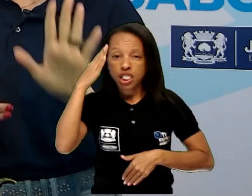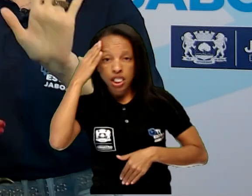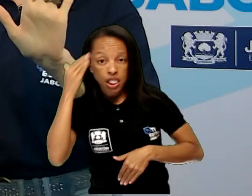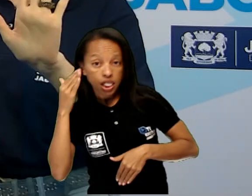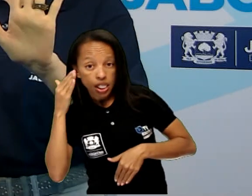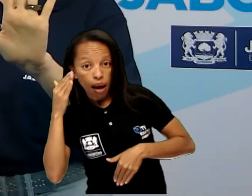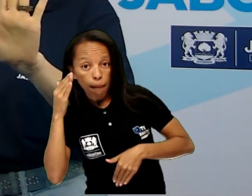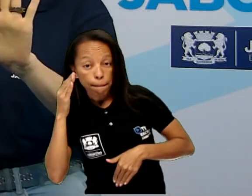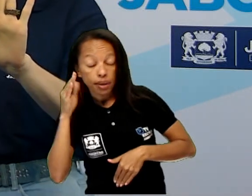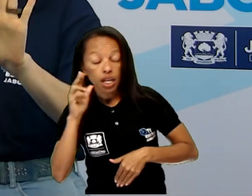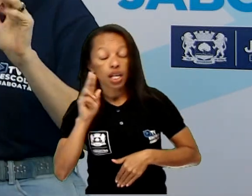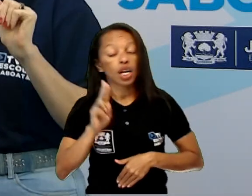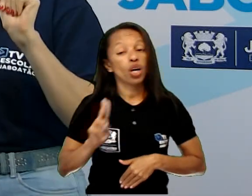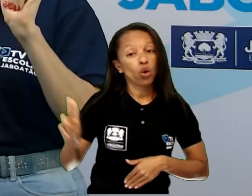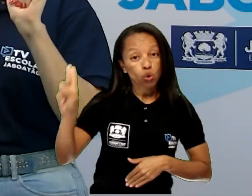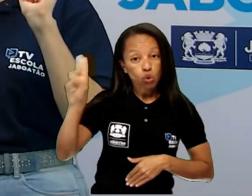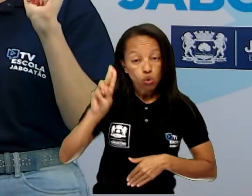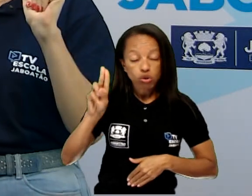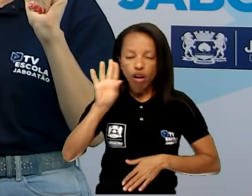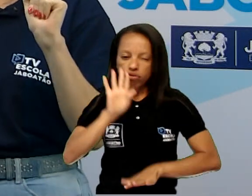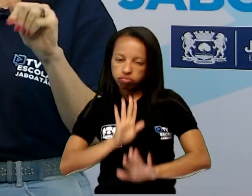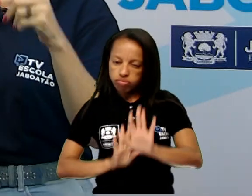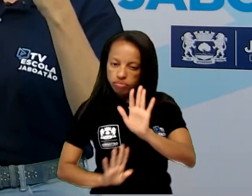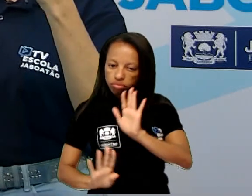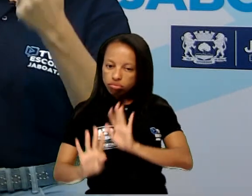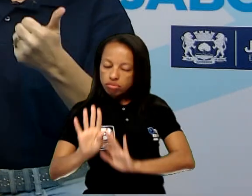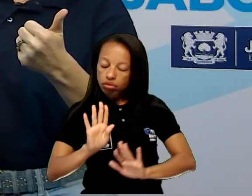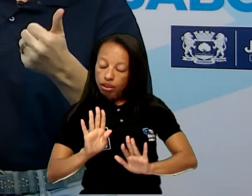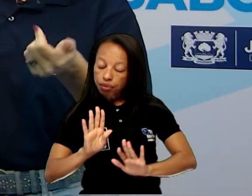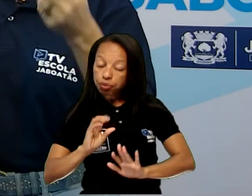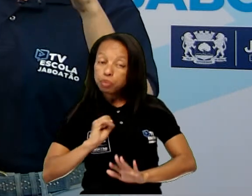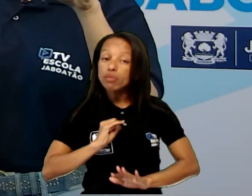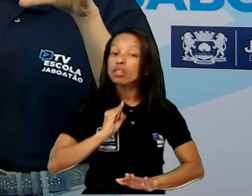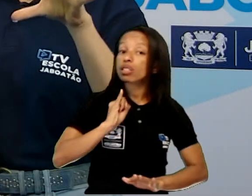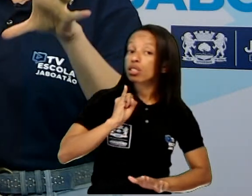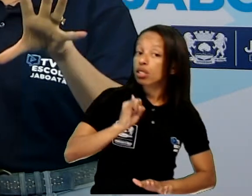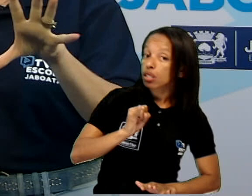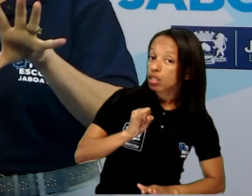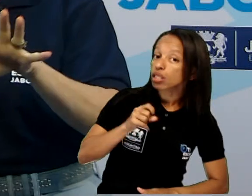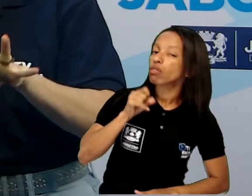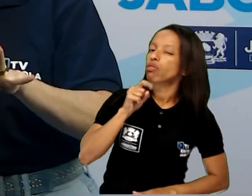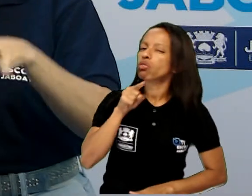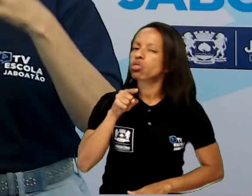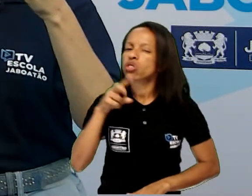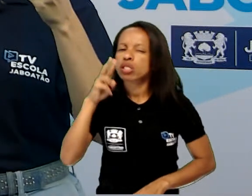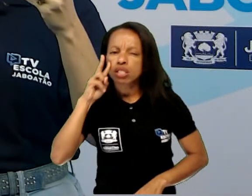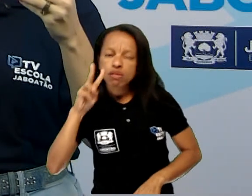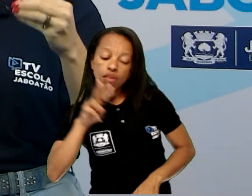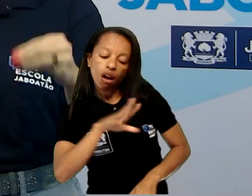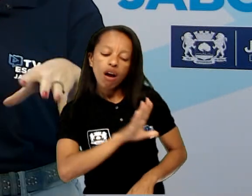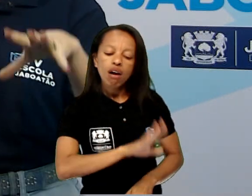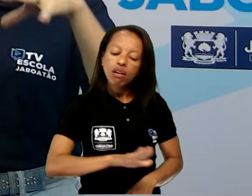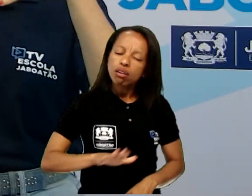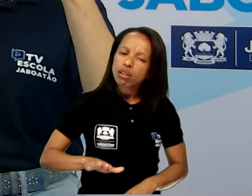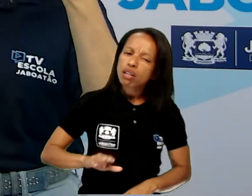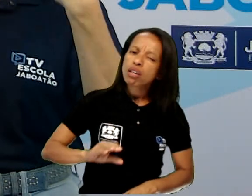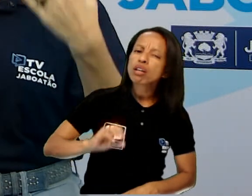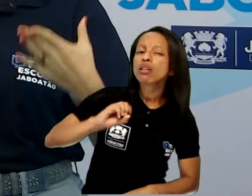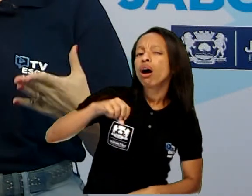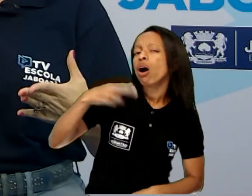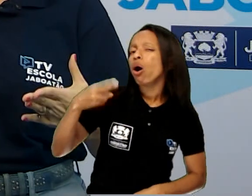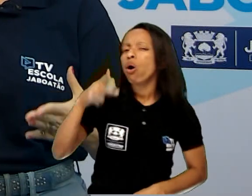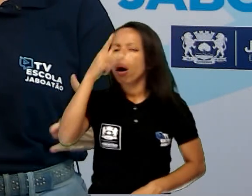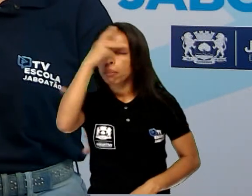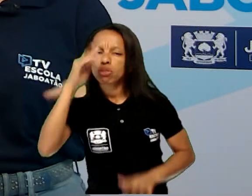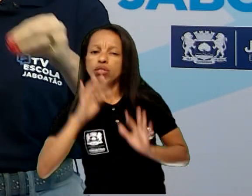tomar. Calma. Se acontecer de você ver alguma criança, alguém da sua família, num processo